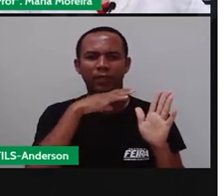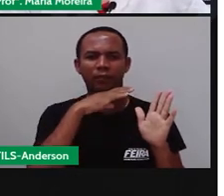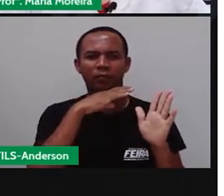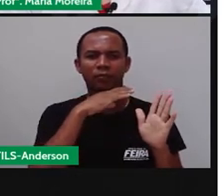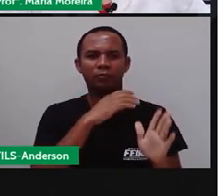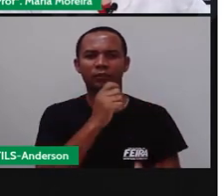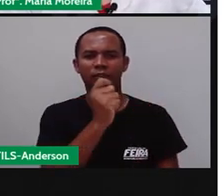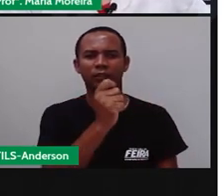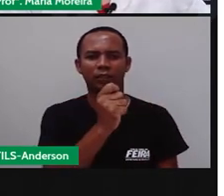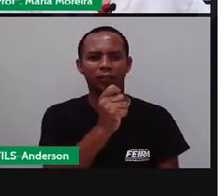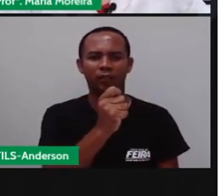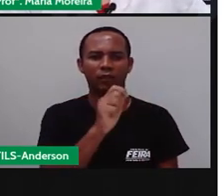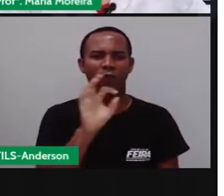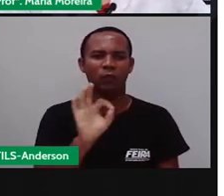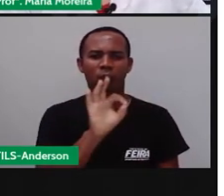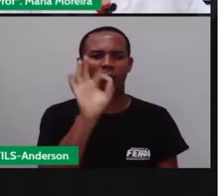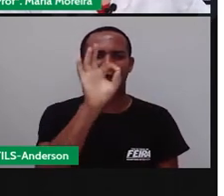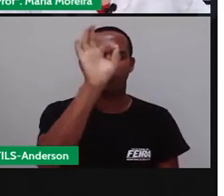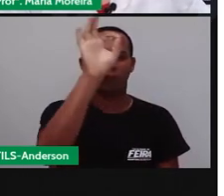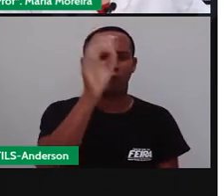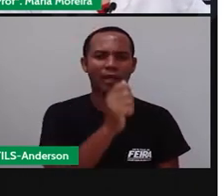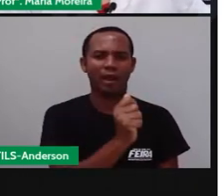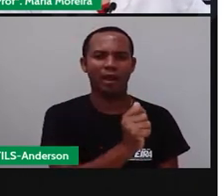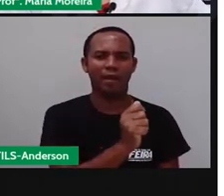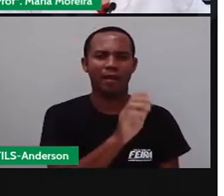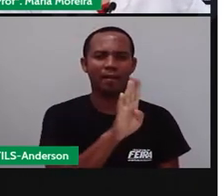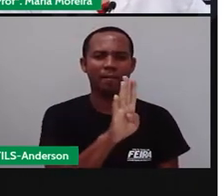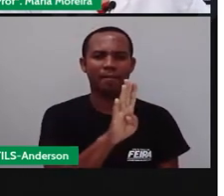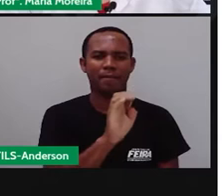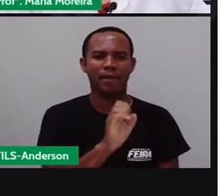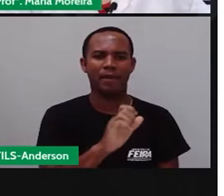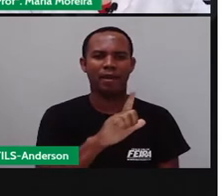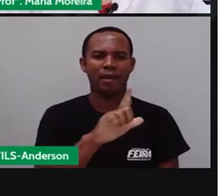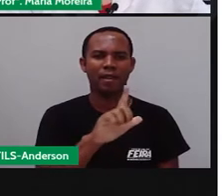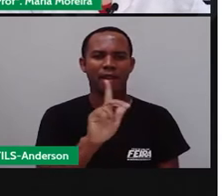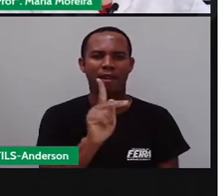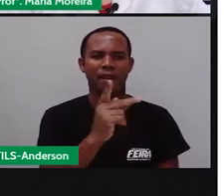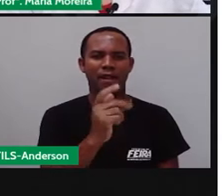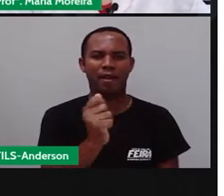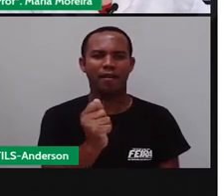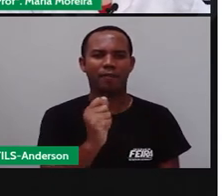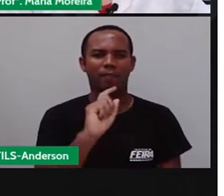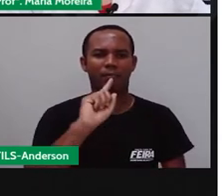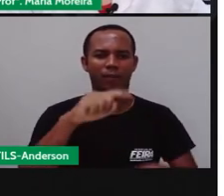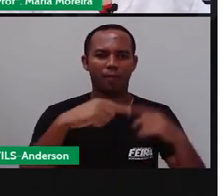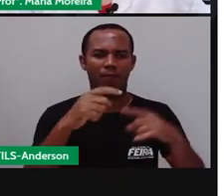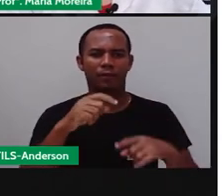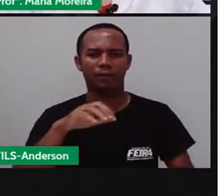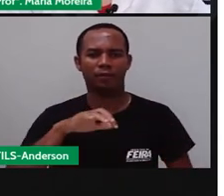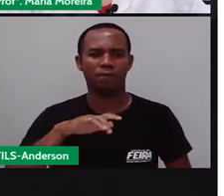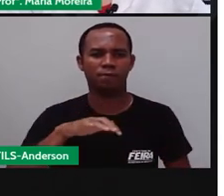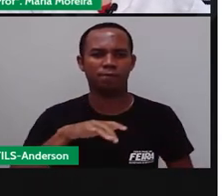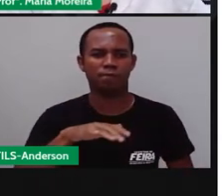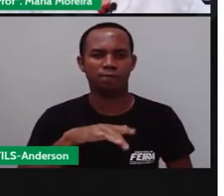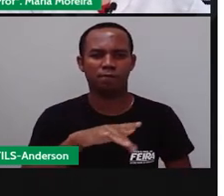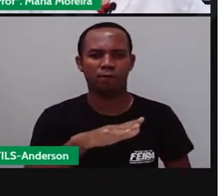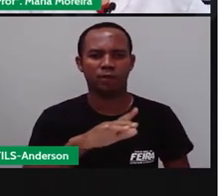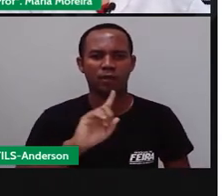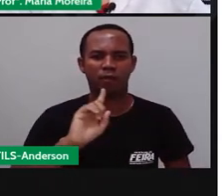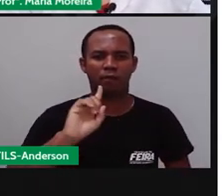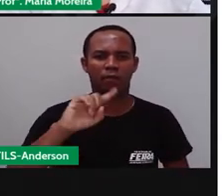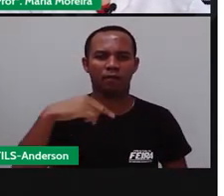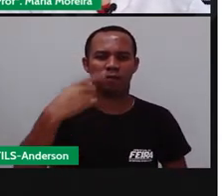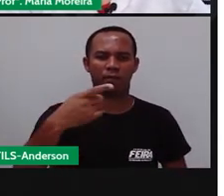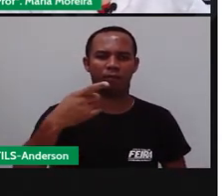Abelha. Abelha começa com a letra A. Olha só, depois do que? Aranha, que também começa